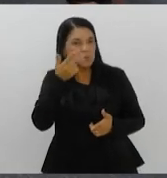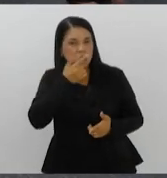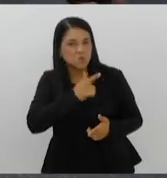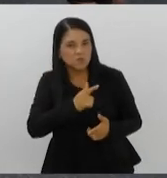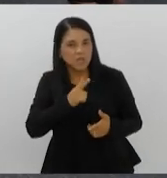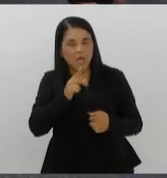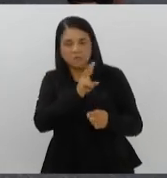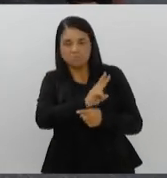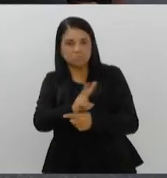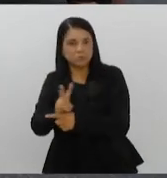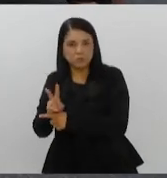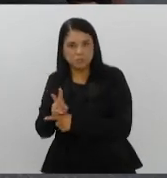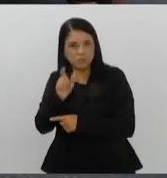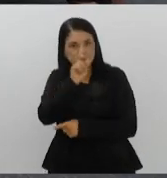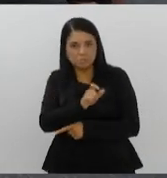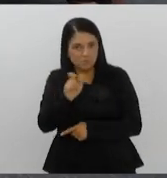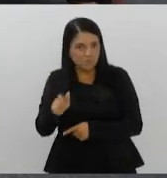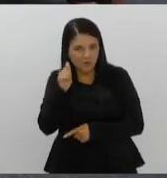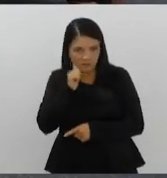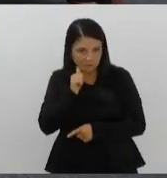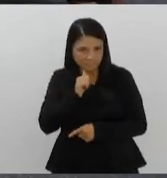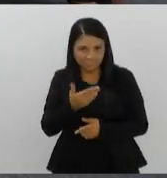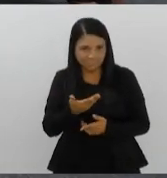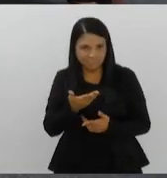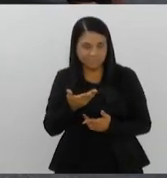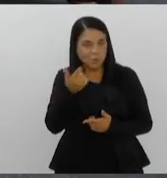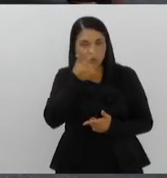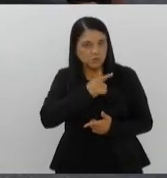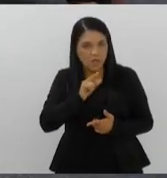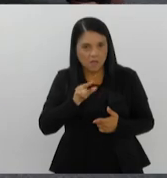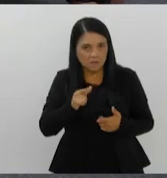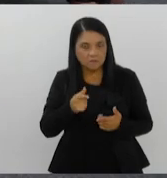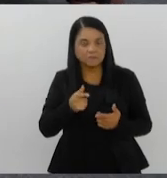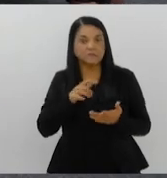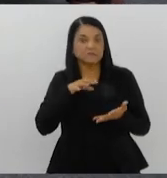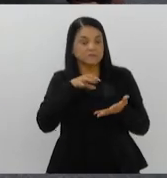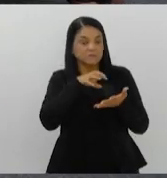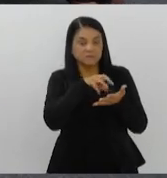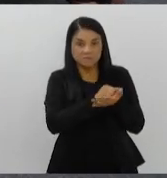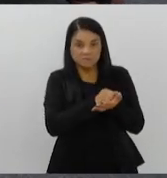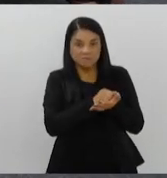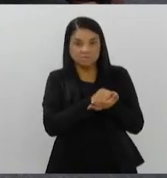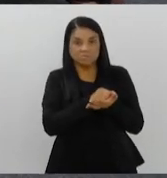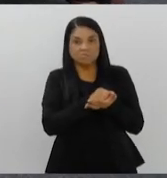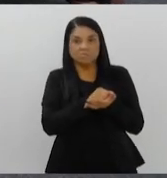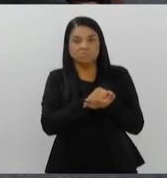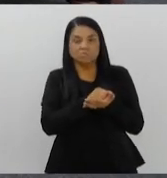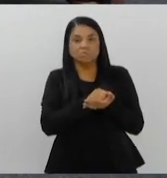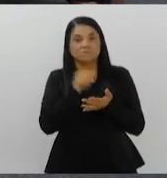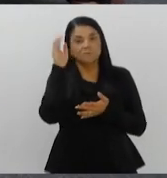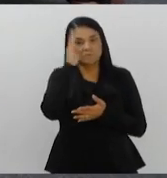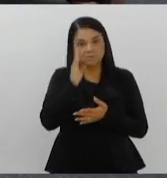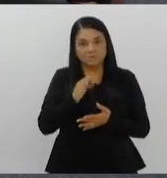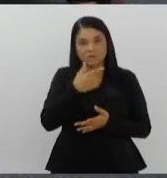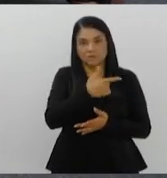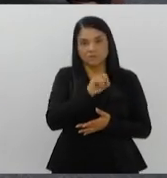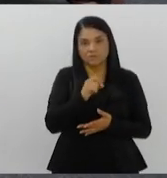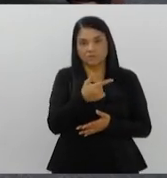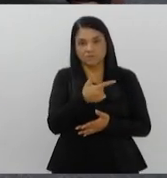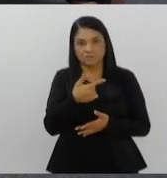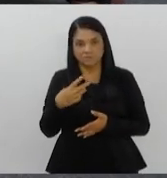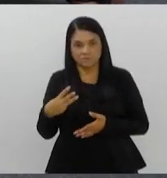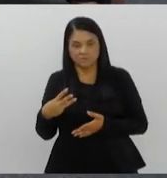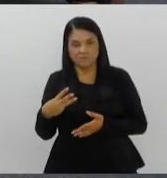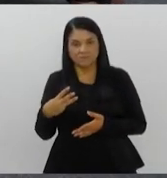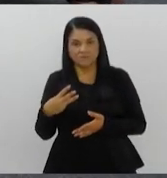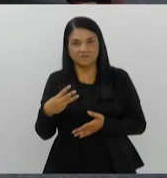de proteger as nossas mulheres. Tanto é que foram registrados no Brasil, em 2023,